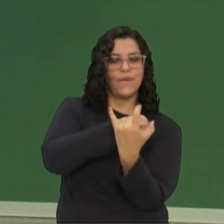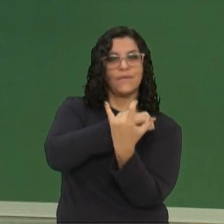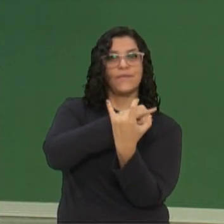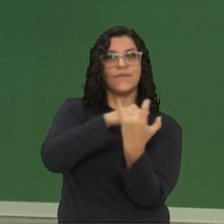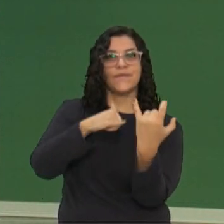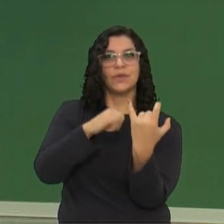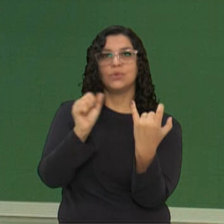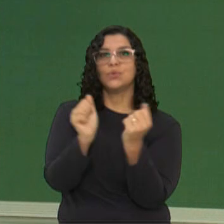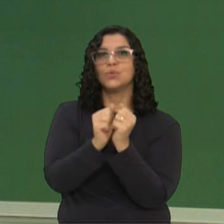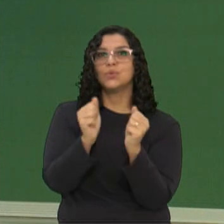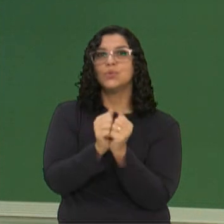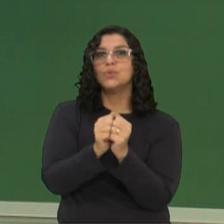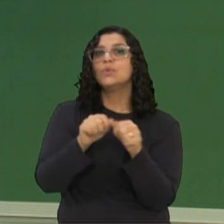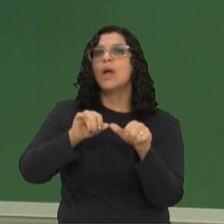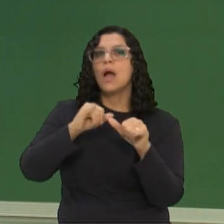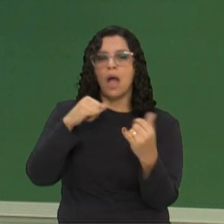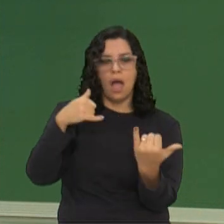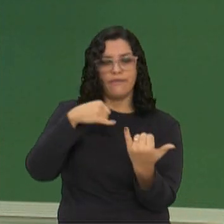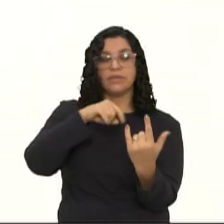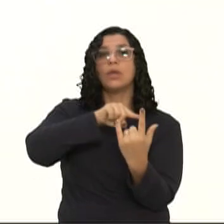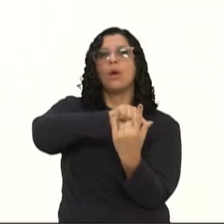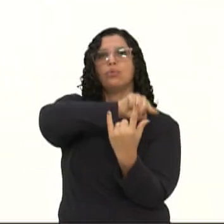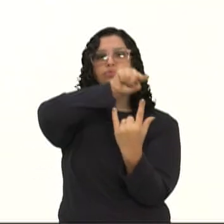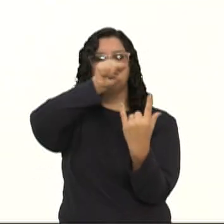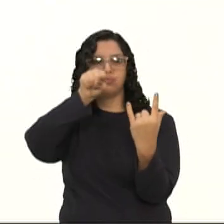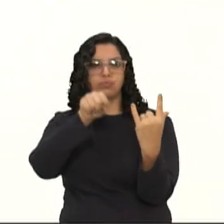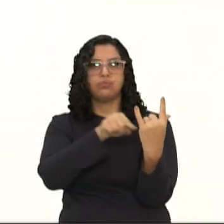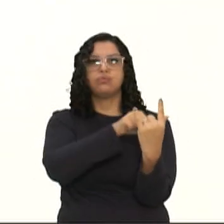uma corrente elétrica. A partir desse momento,